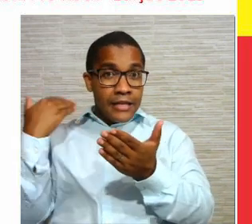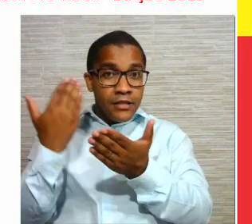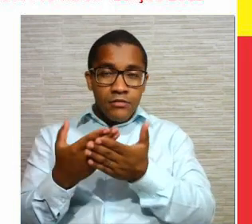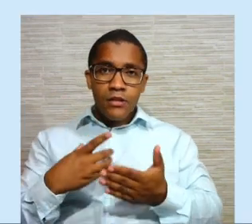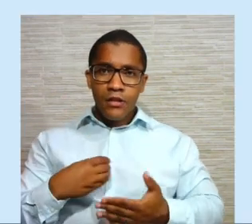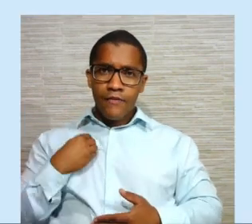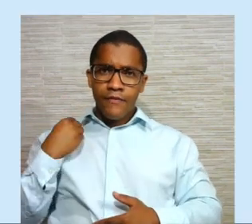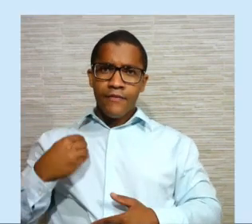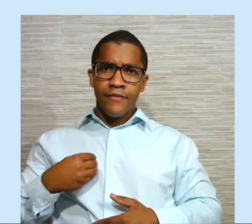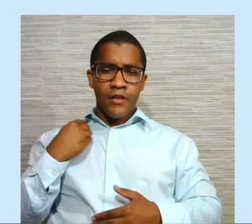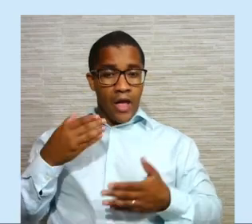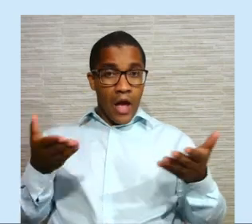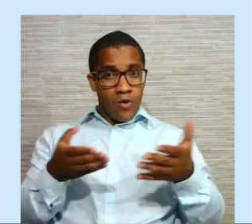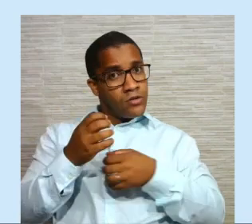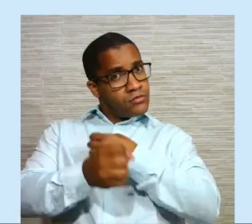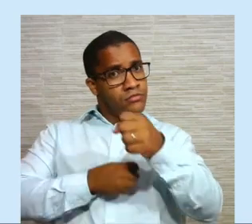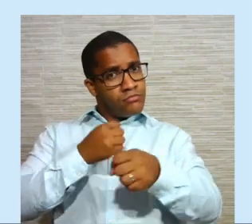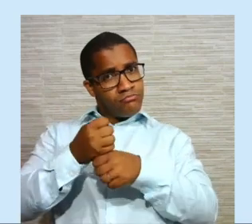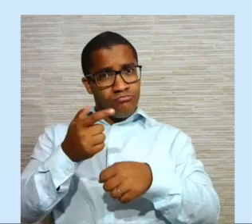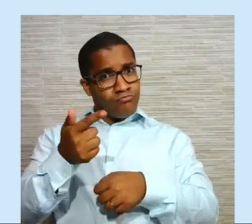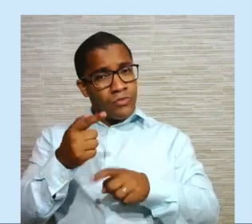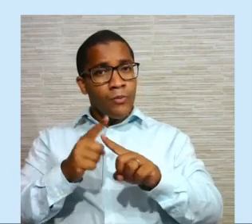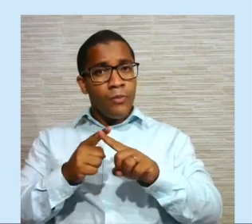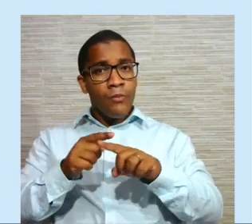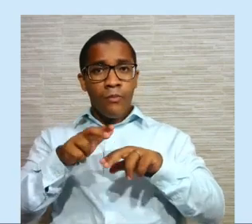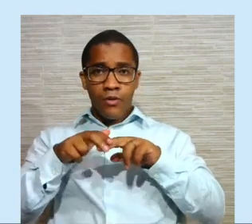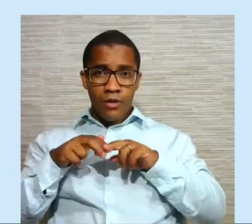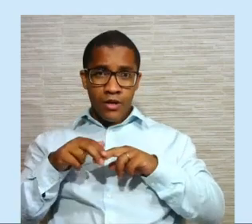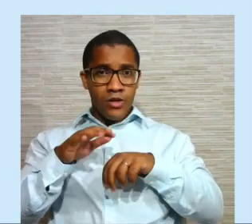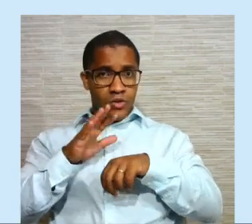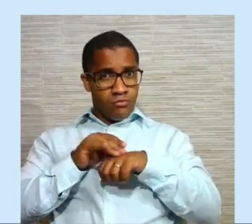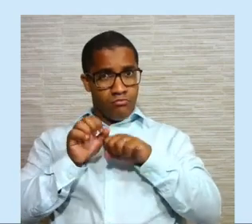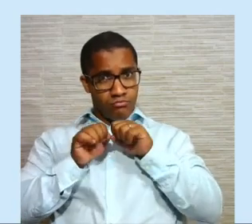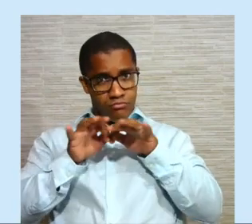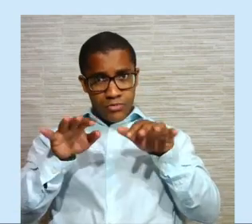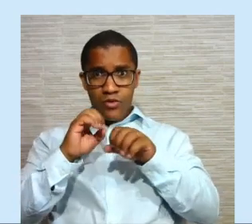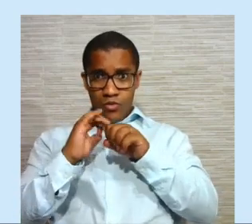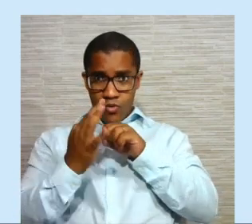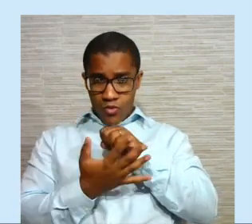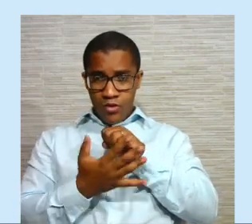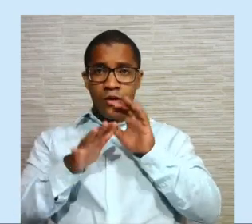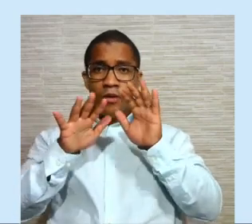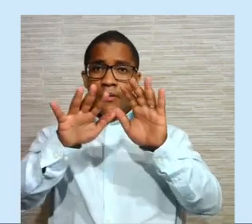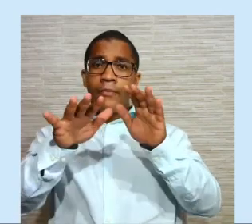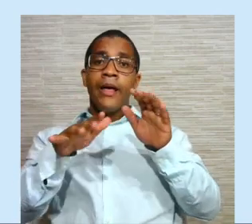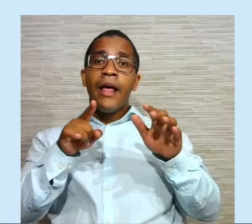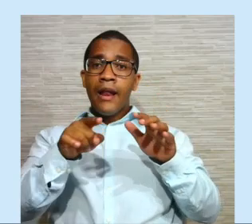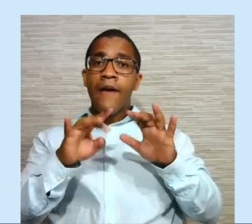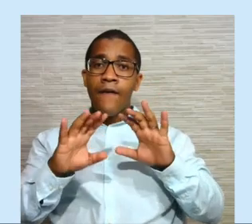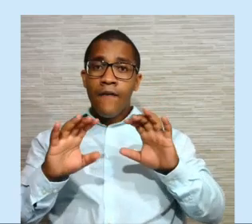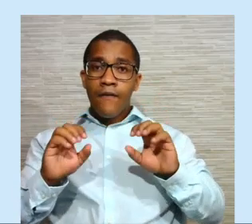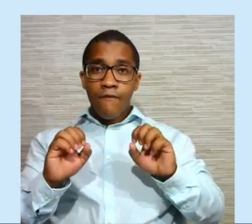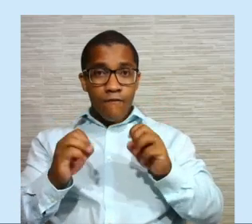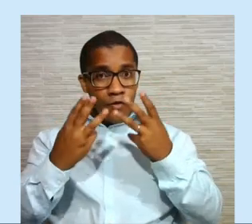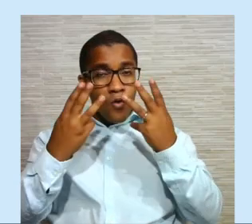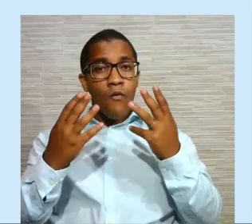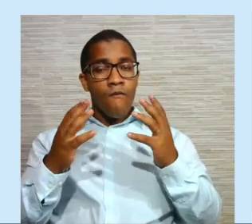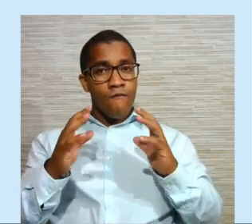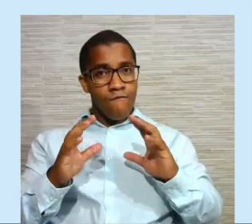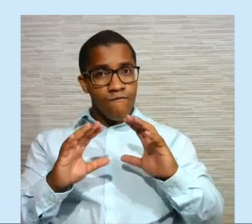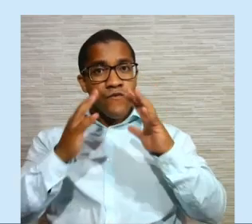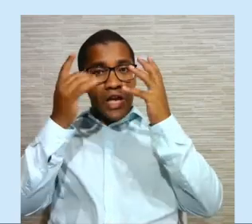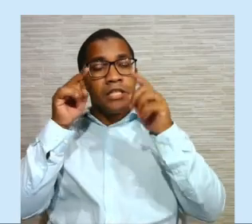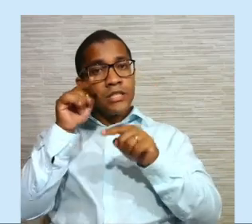na ativa. Não tivemos esse ano por conta da pandemia, mas assim, enfim, é um festival que ainda hoje tem